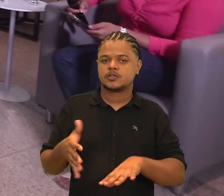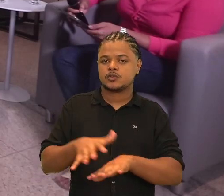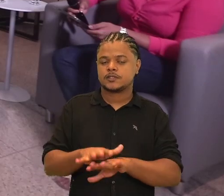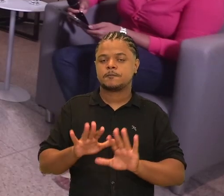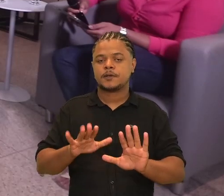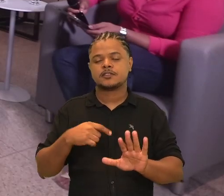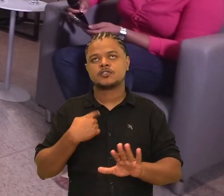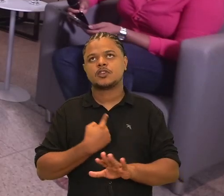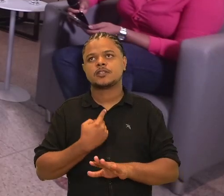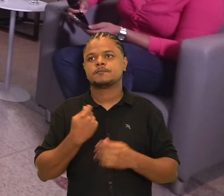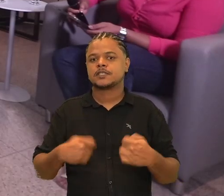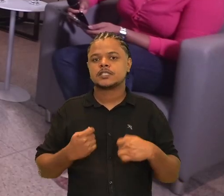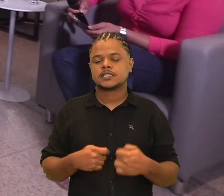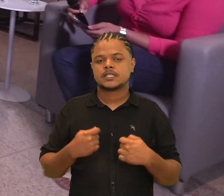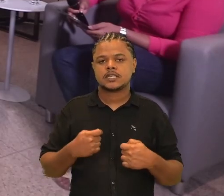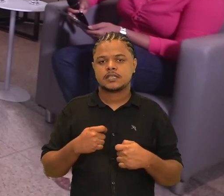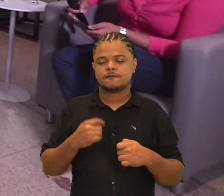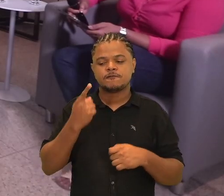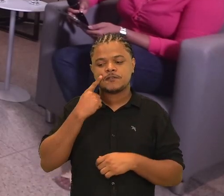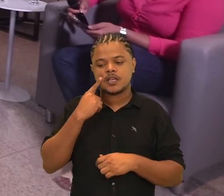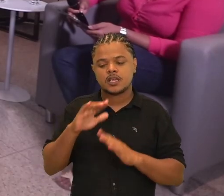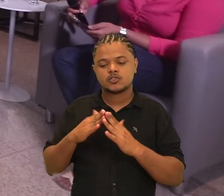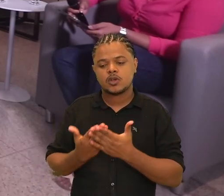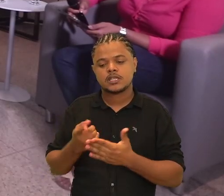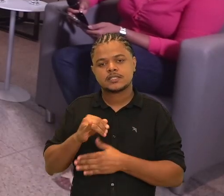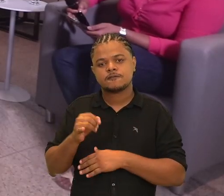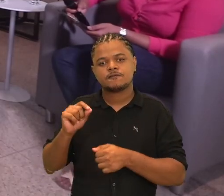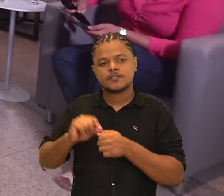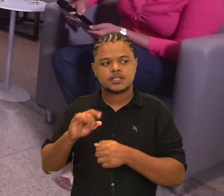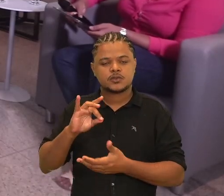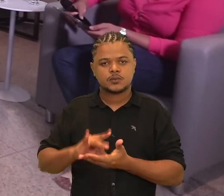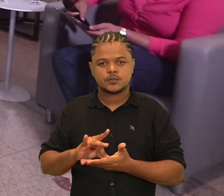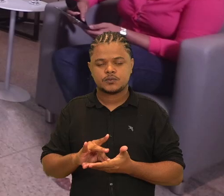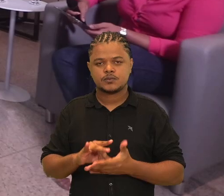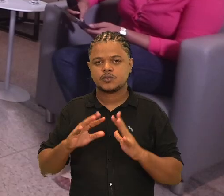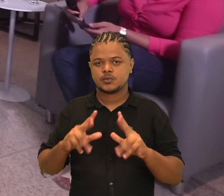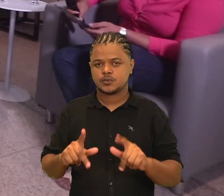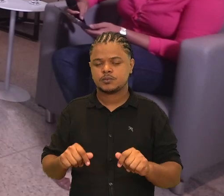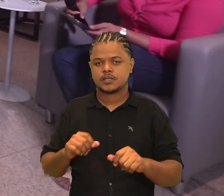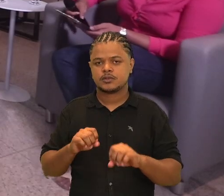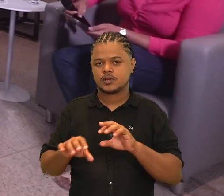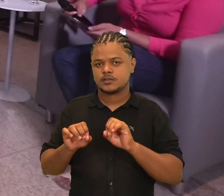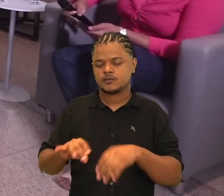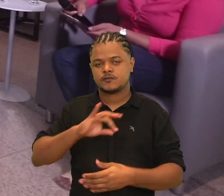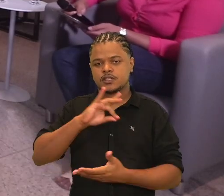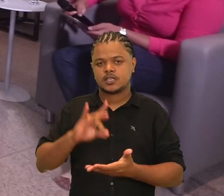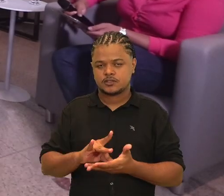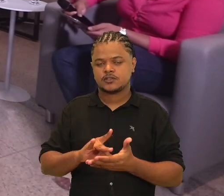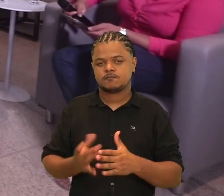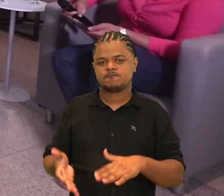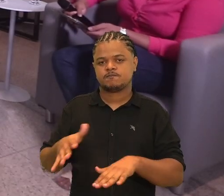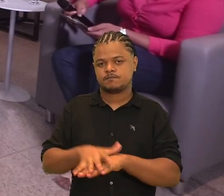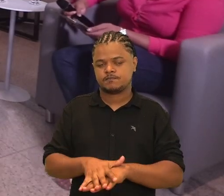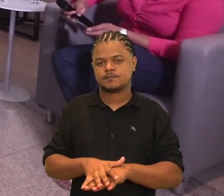tem que avaliar realmente se as escolas têm feito, né, tudo para que essa educação realmente seja